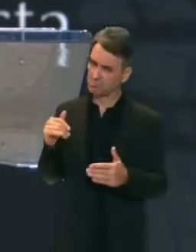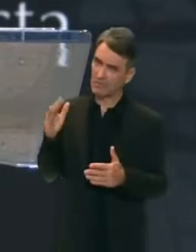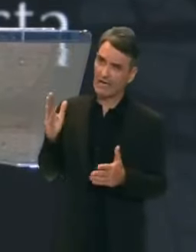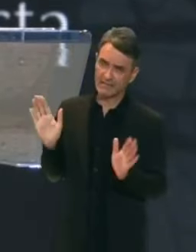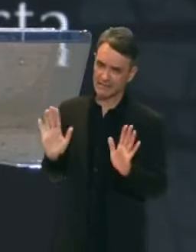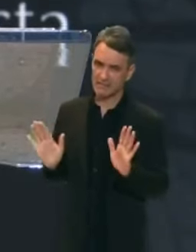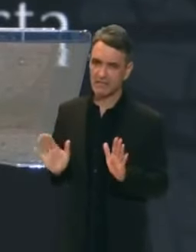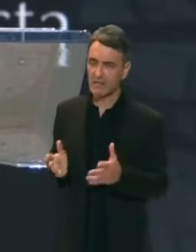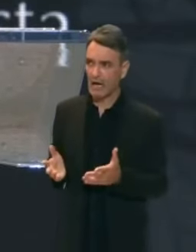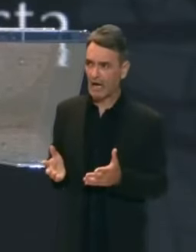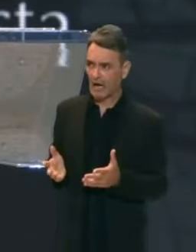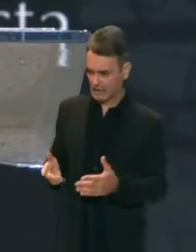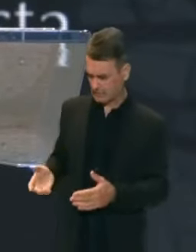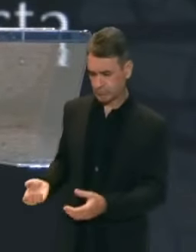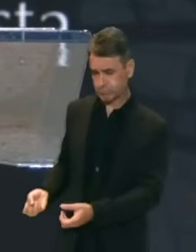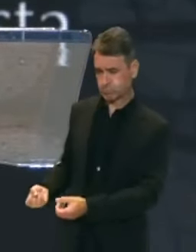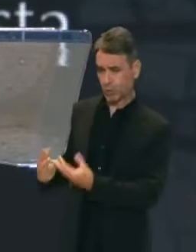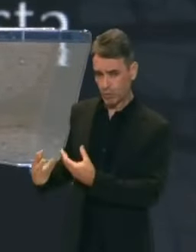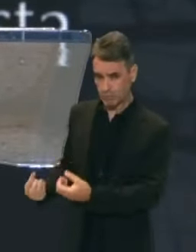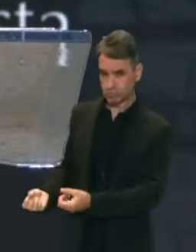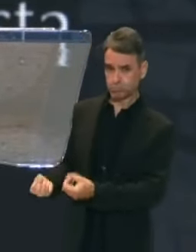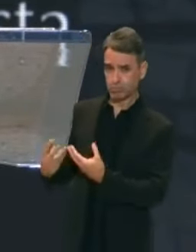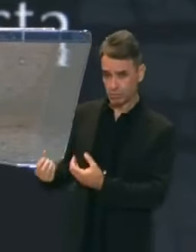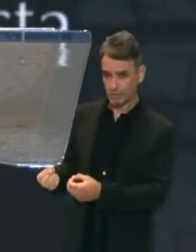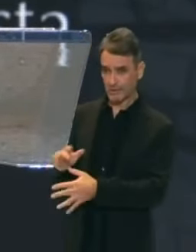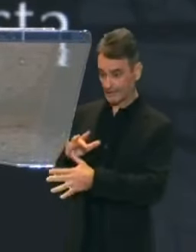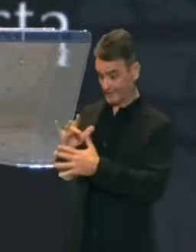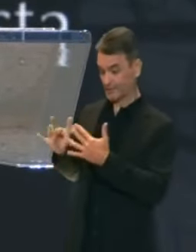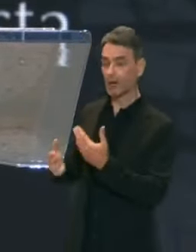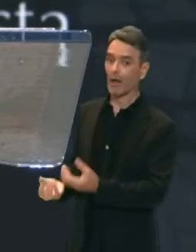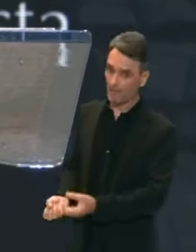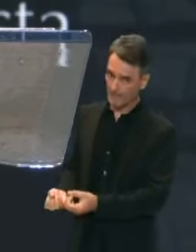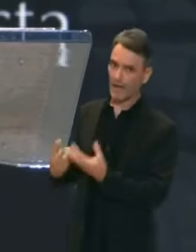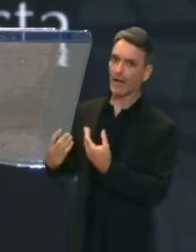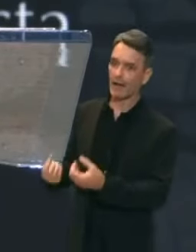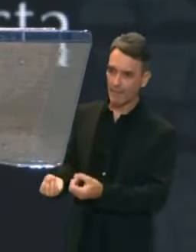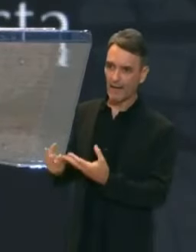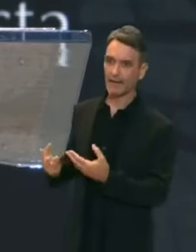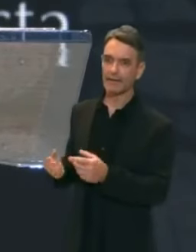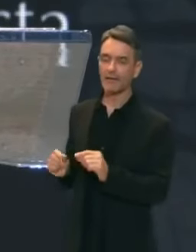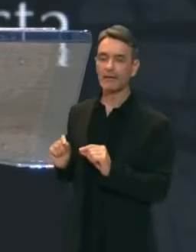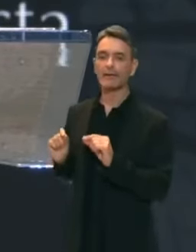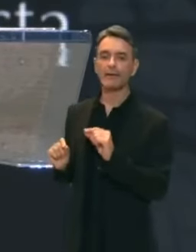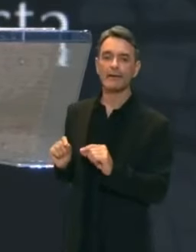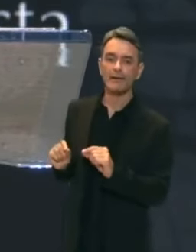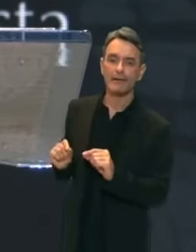pedir licença, e vai destruir a sua casa.